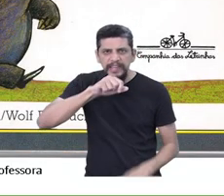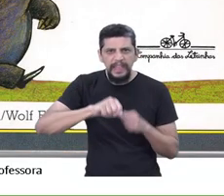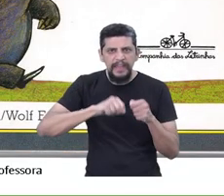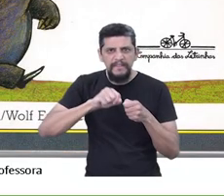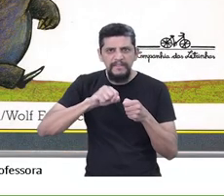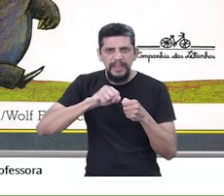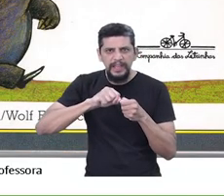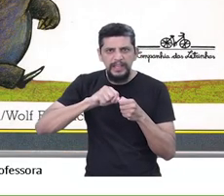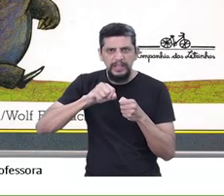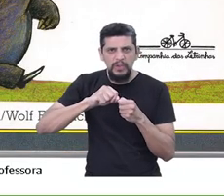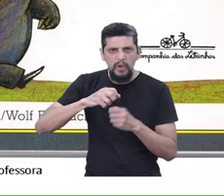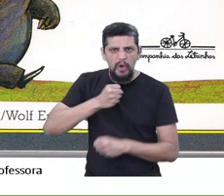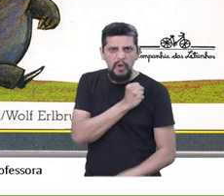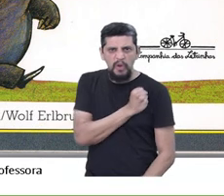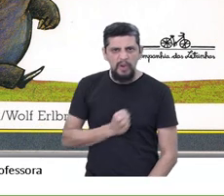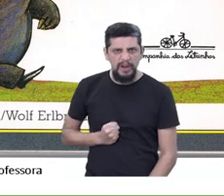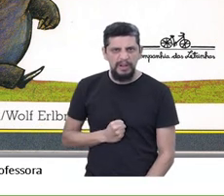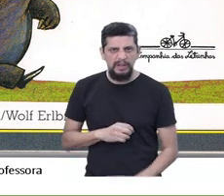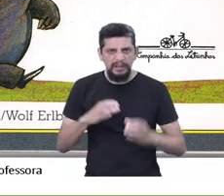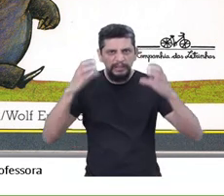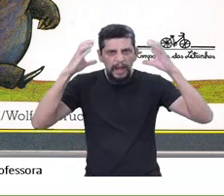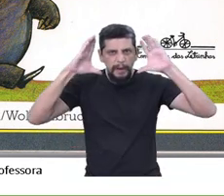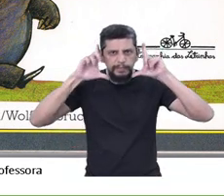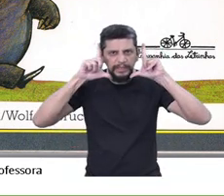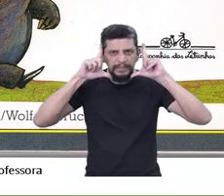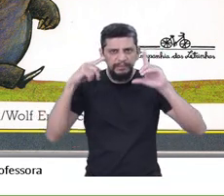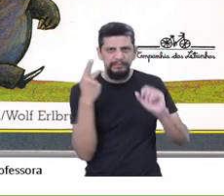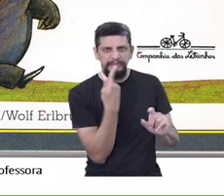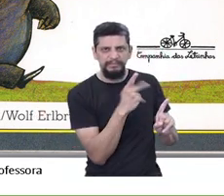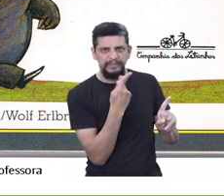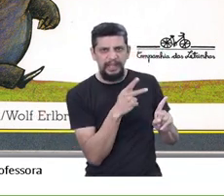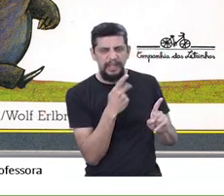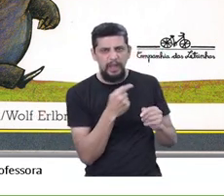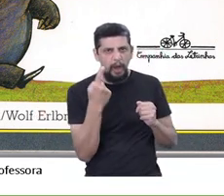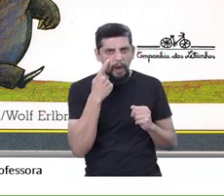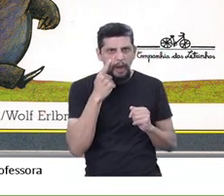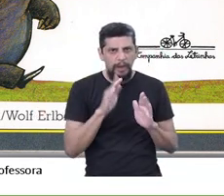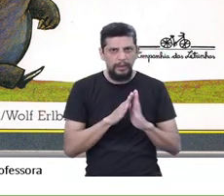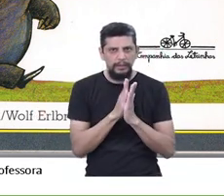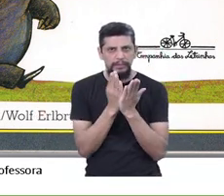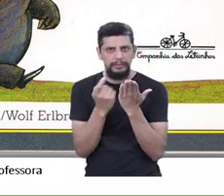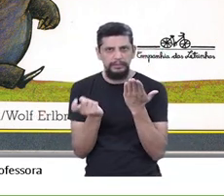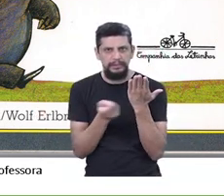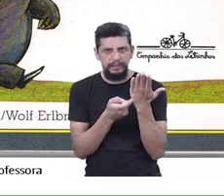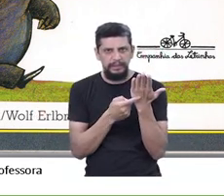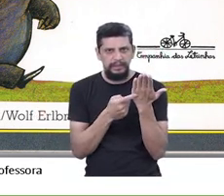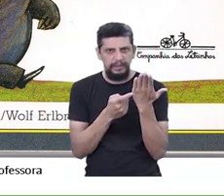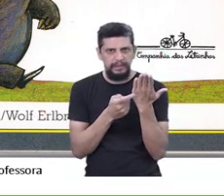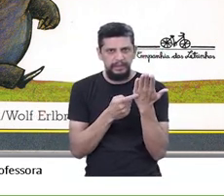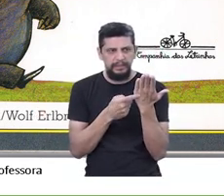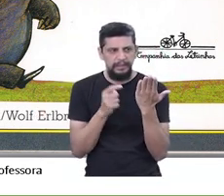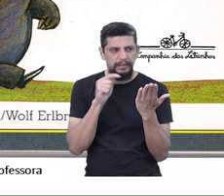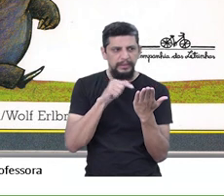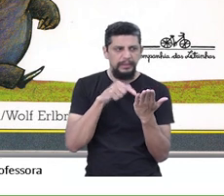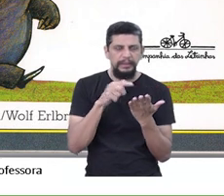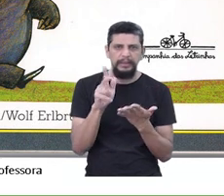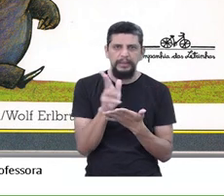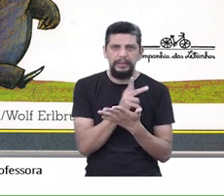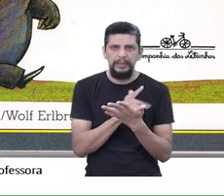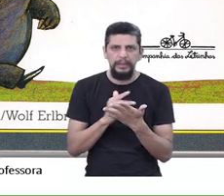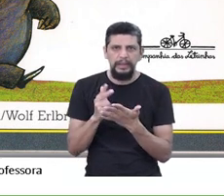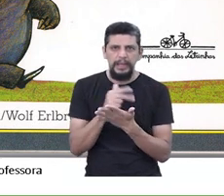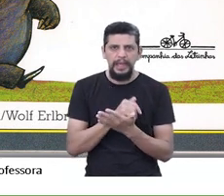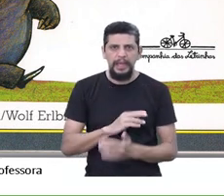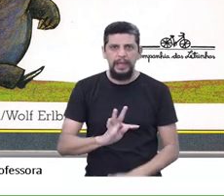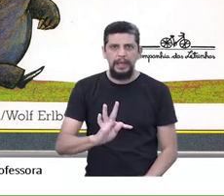cocô na cabeça dela. Olhem a imagem ali, a ilustração. É do quê?